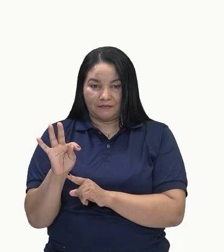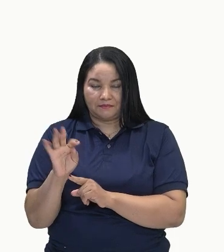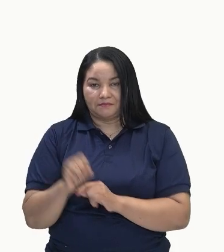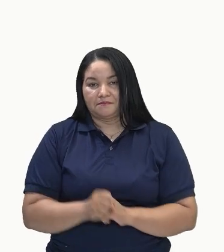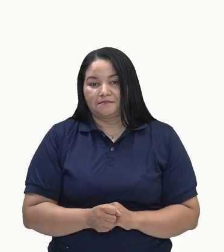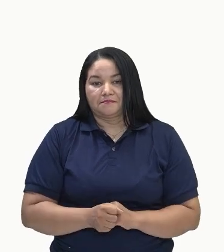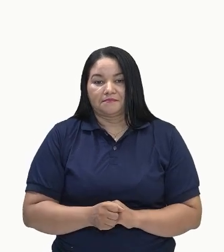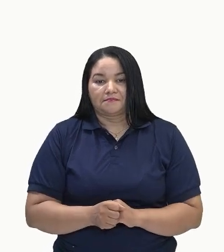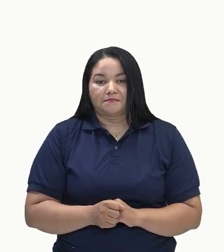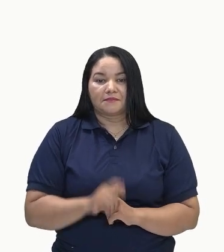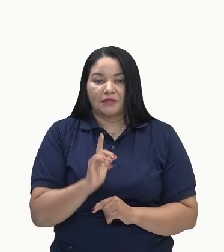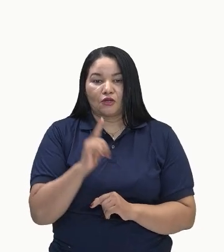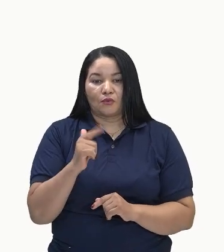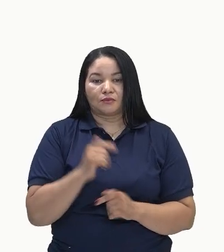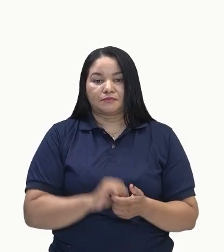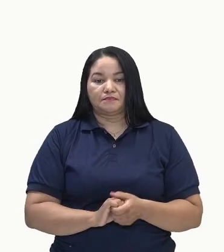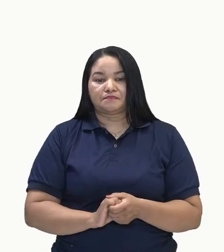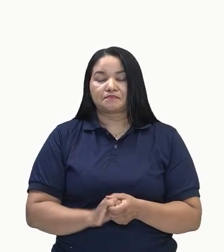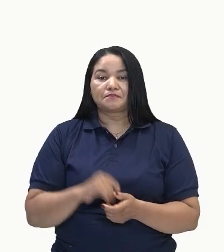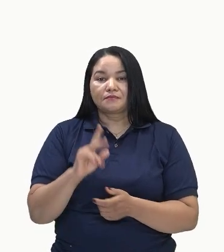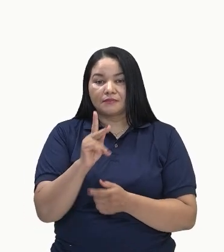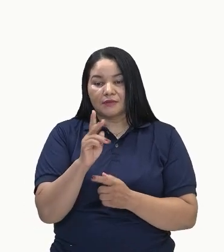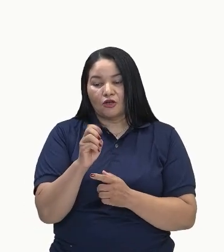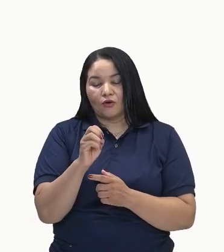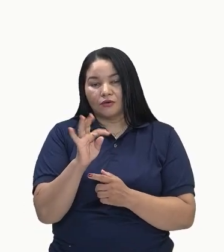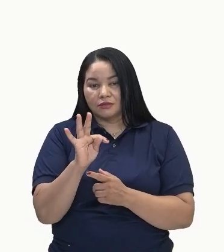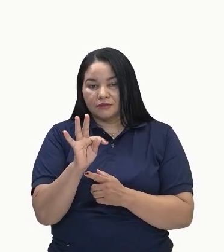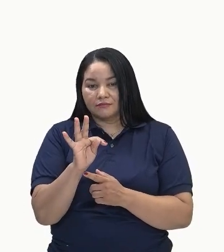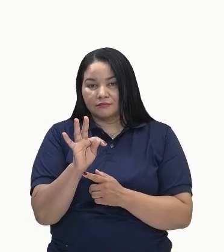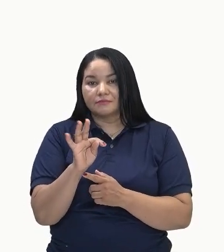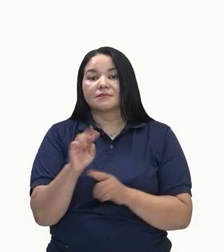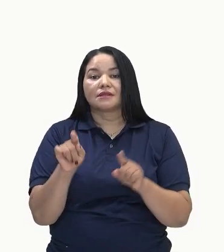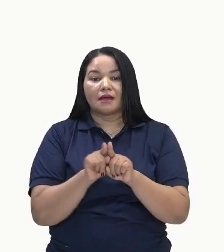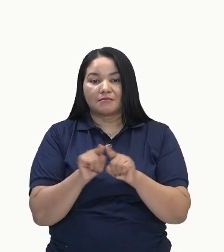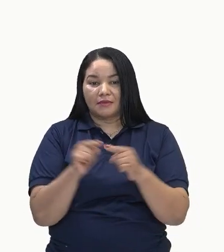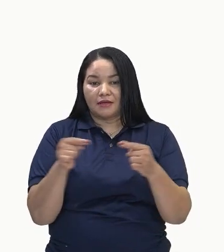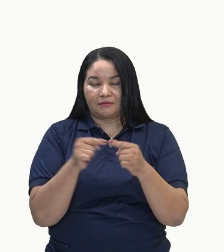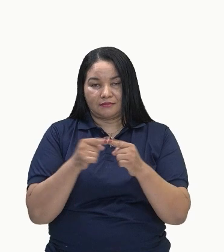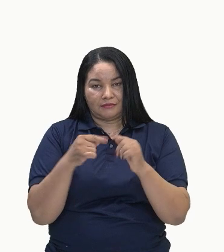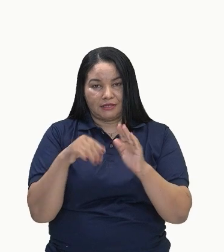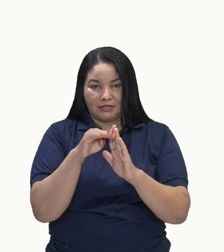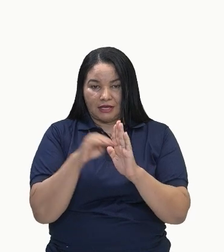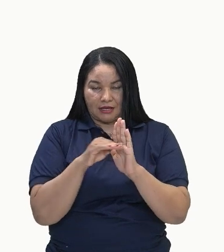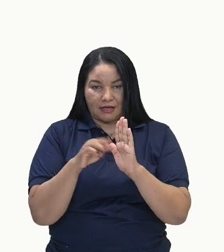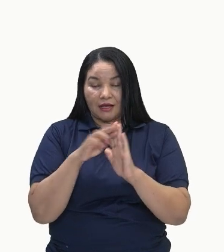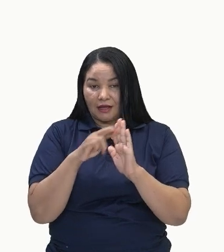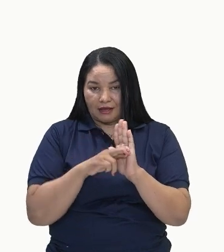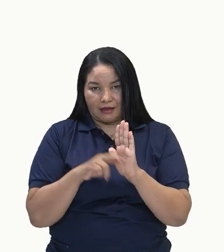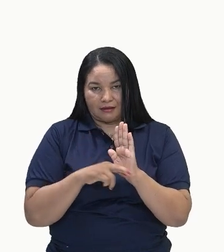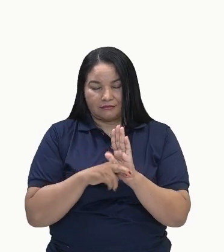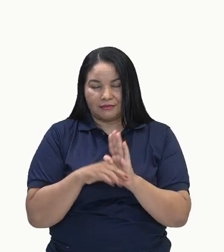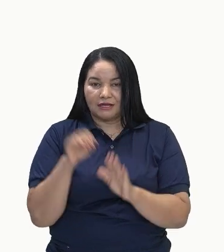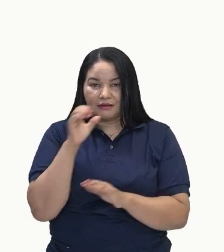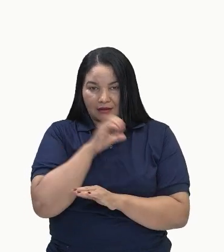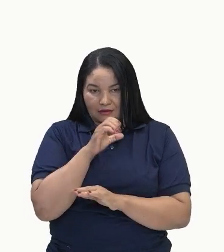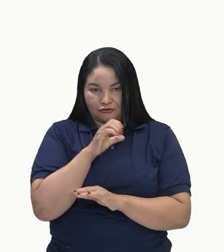Adjetivo hot segue a mesma regra. Hot é quente, né? Hot, quente.